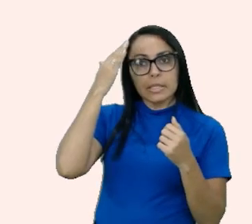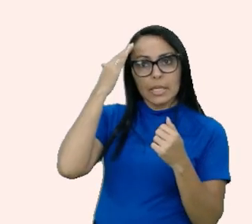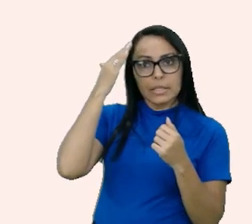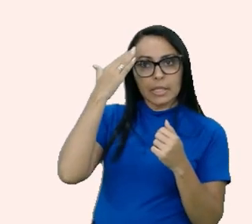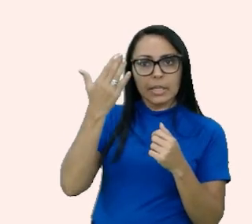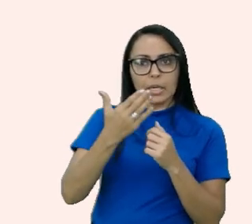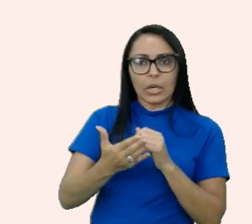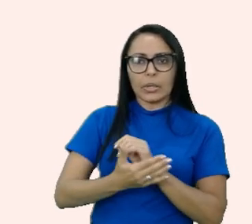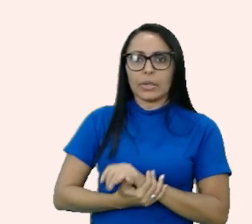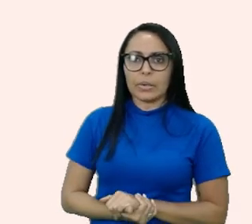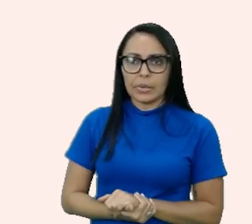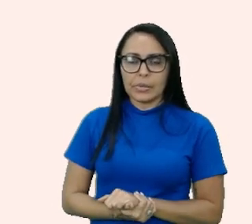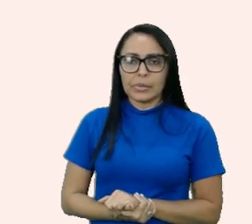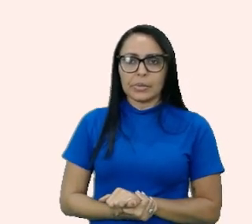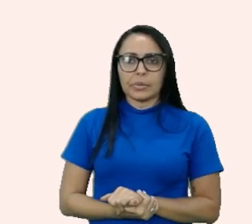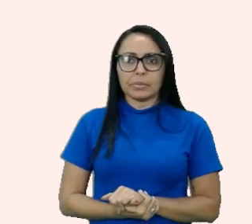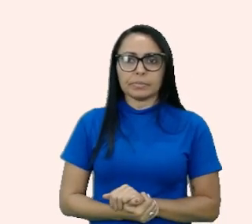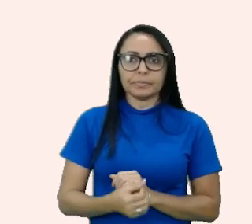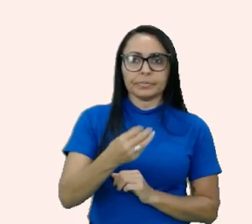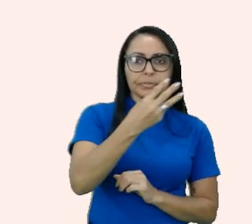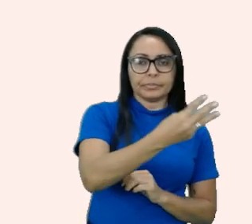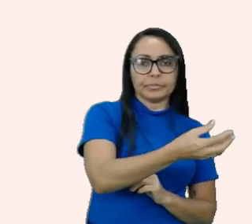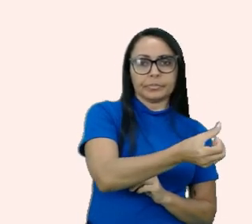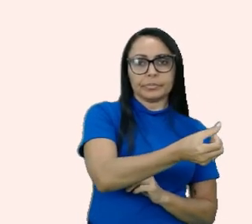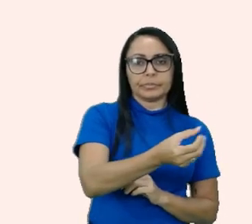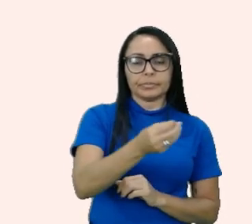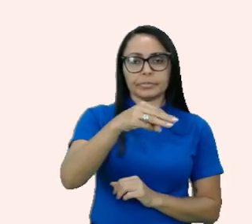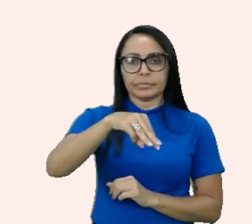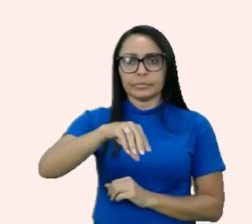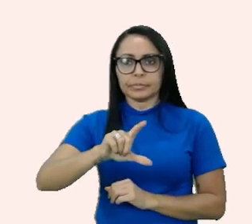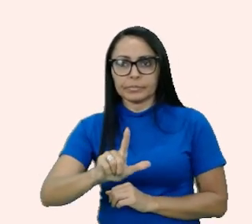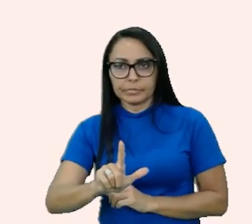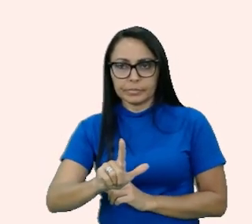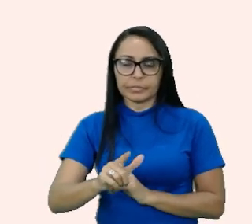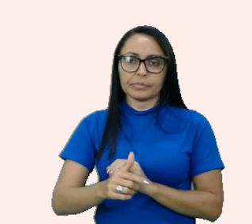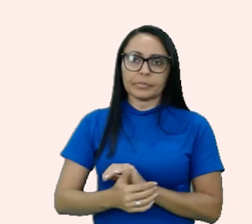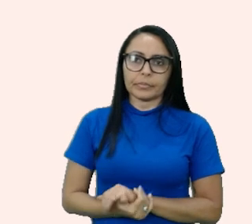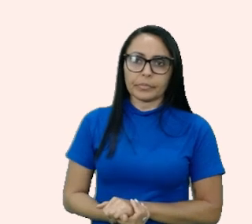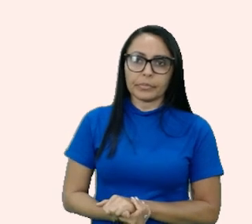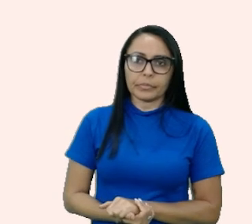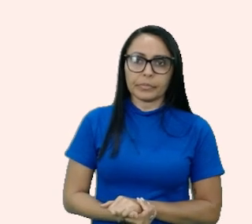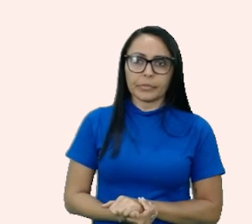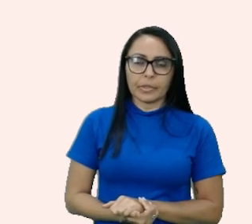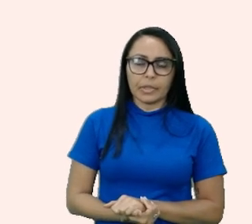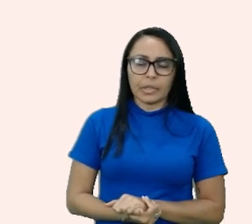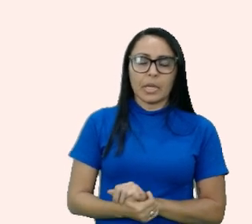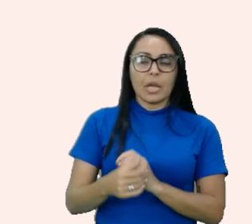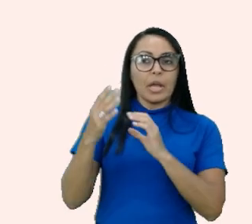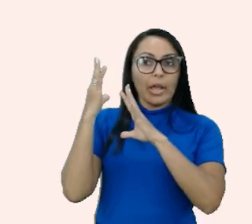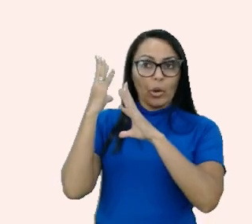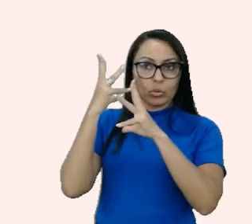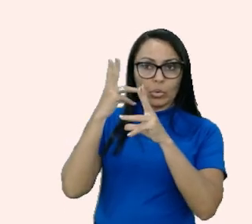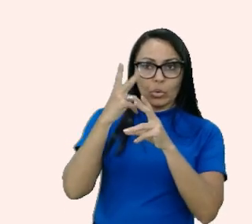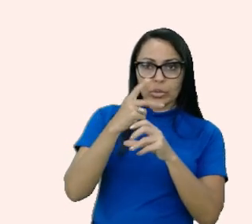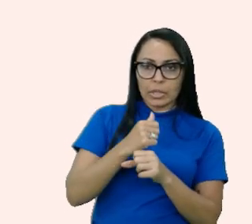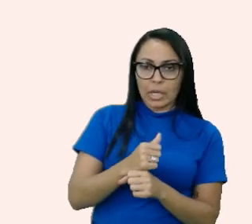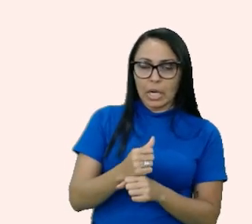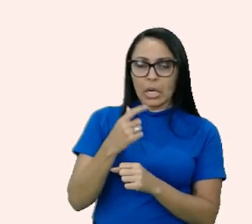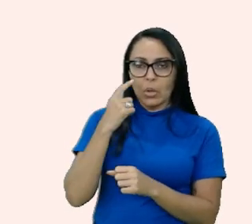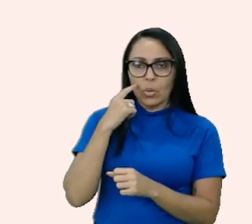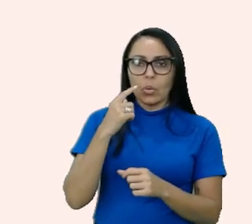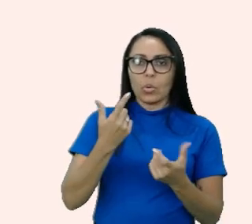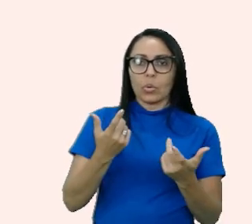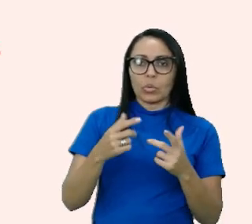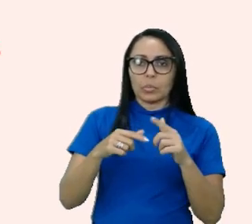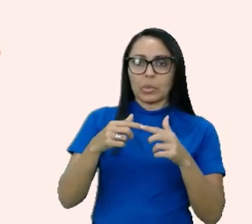uma situação. 360 mililitros de inseticida é o total quando o produto, lá o recipiente